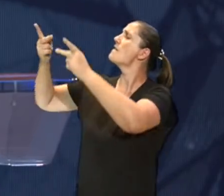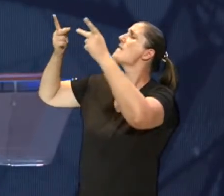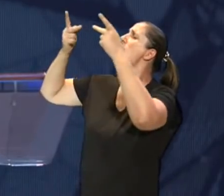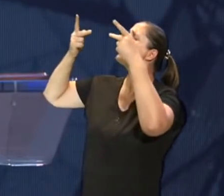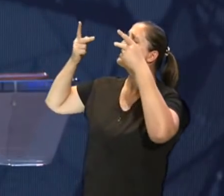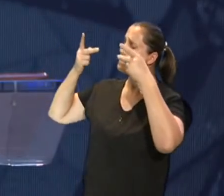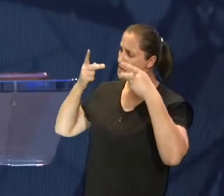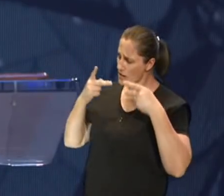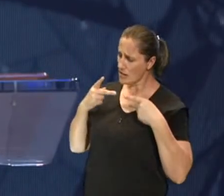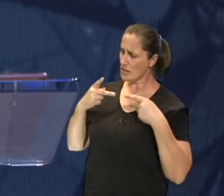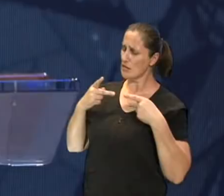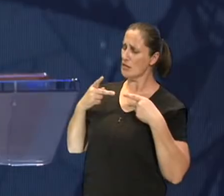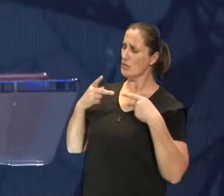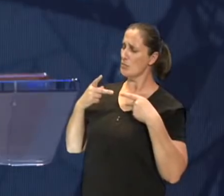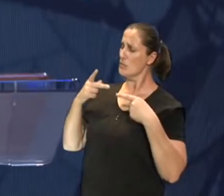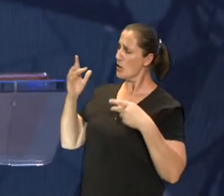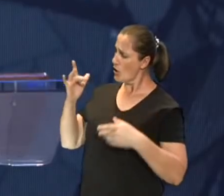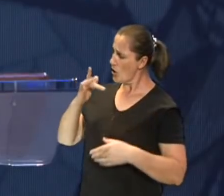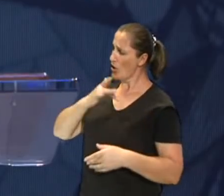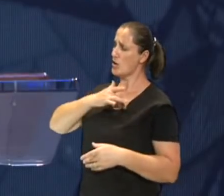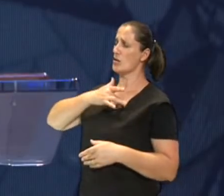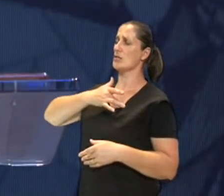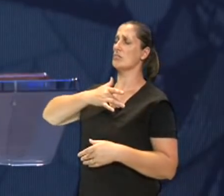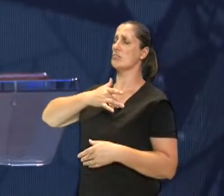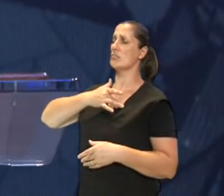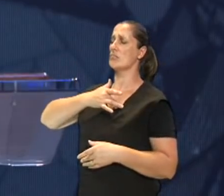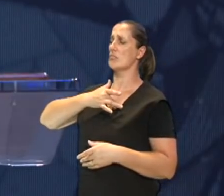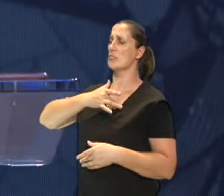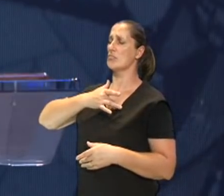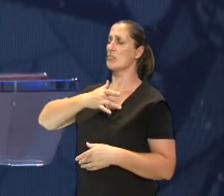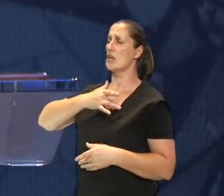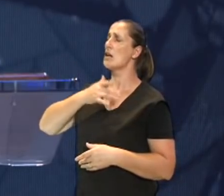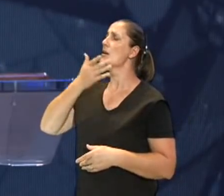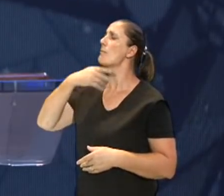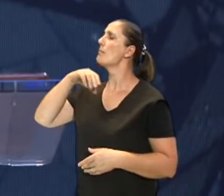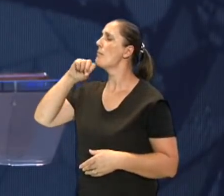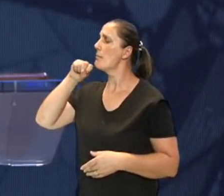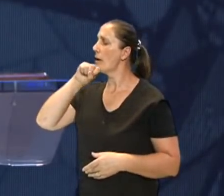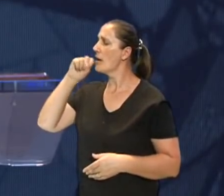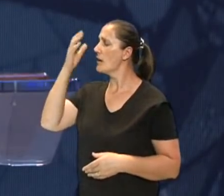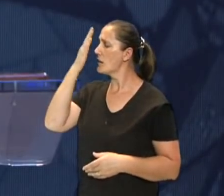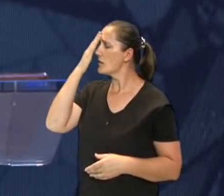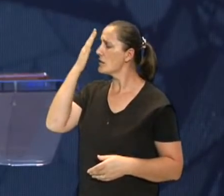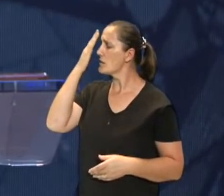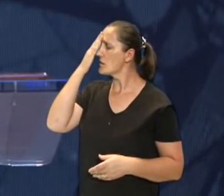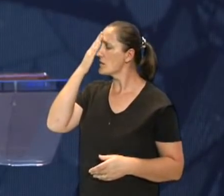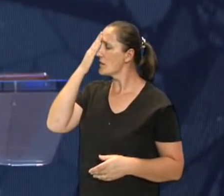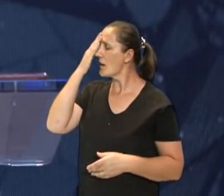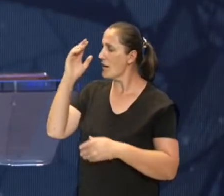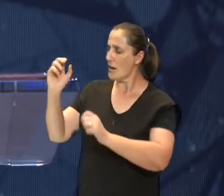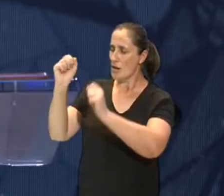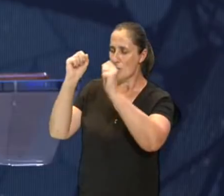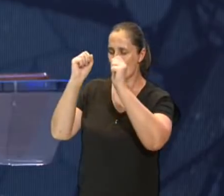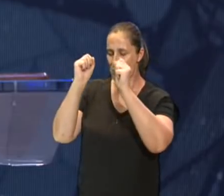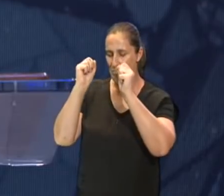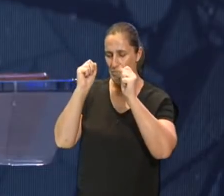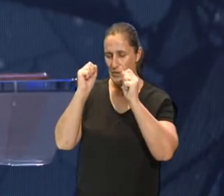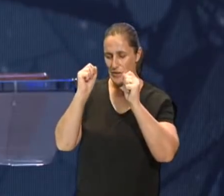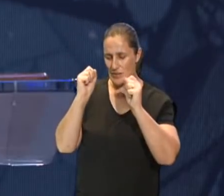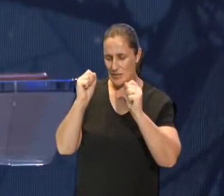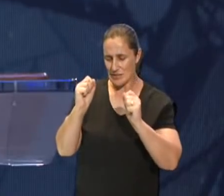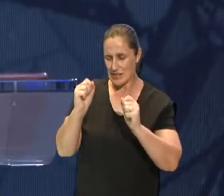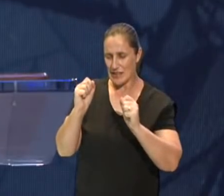Visita-me, Pai, toca-me. Ó Pai, eu sei que há poder no